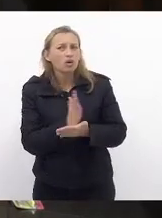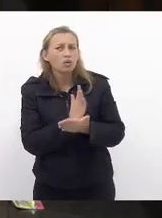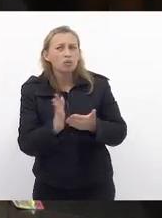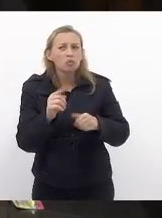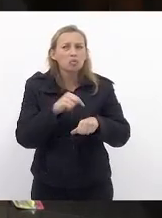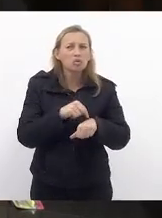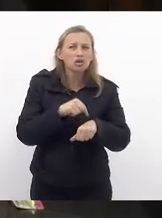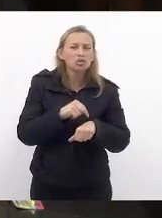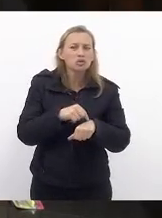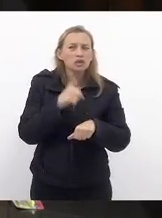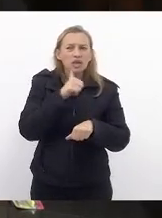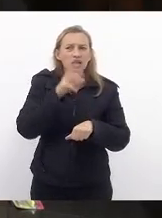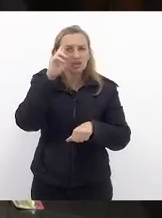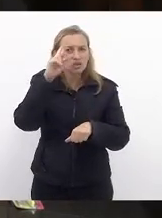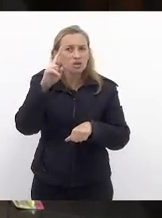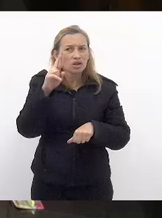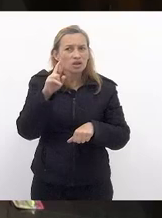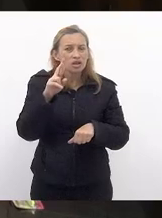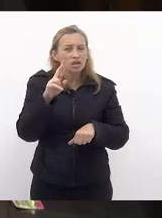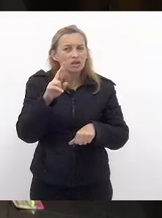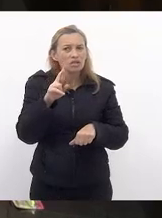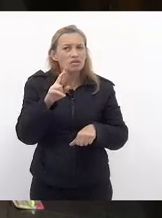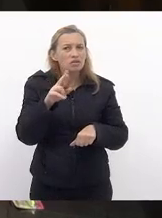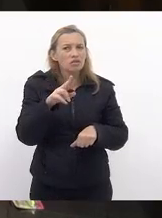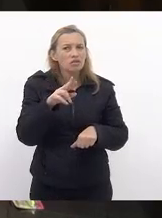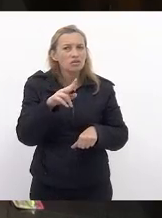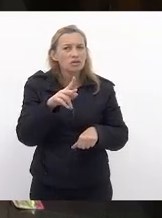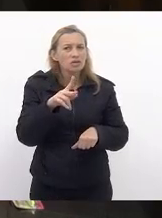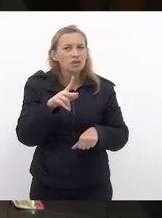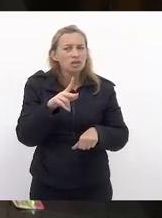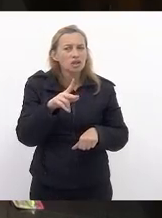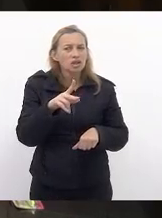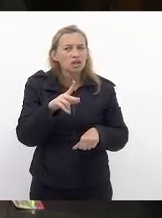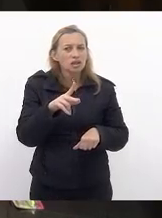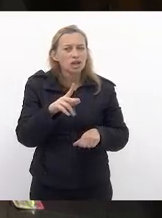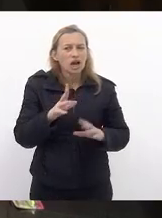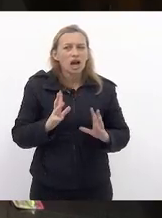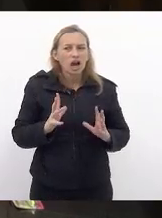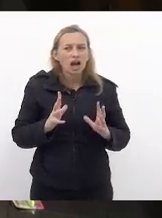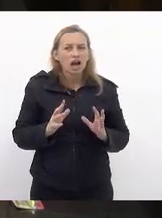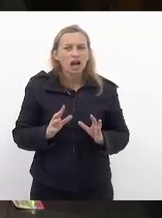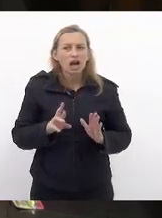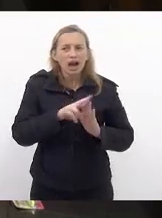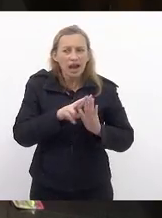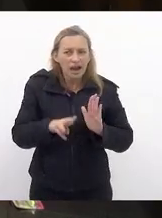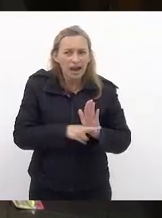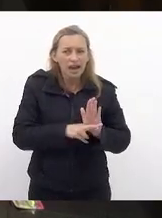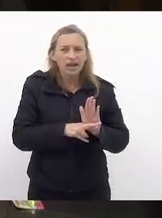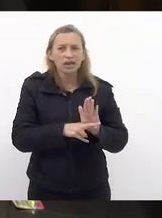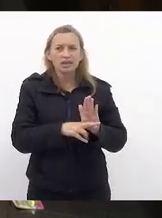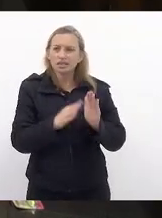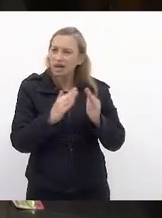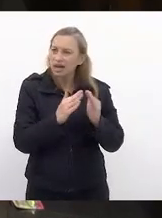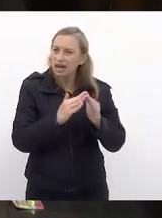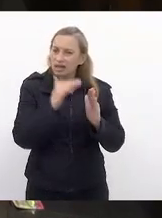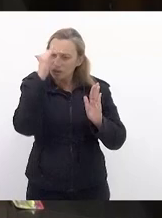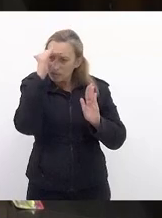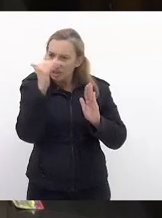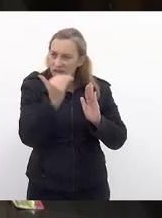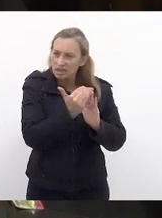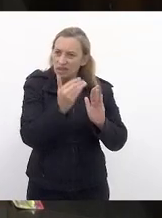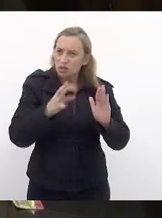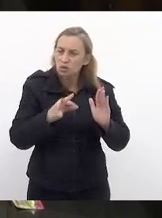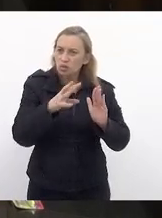determinado momento que a senhora fez prevalecer a descer esse a moralidade da casa e fez prevalecer a